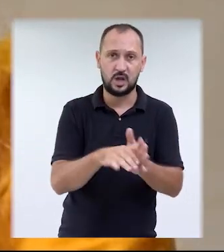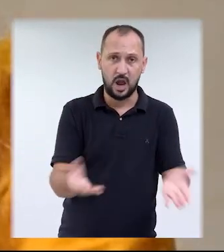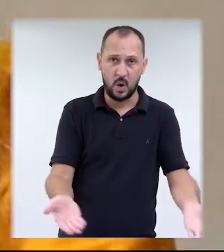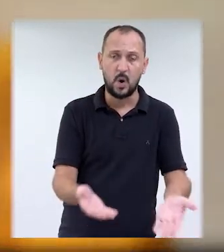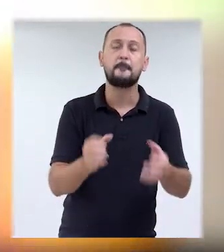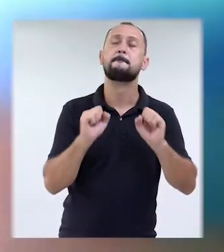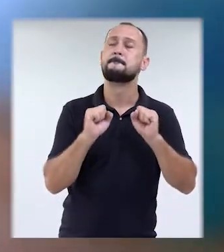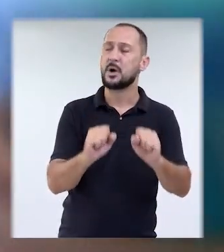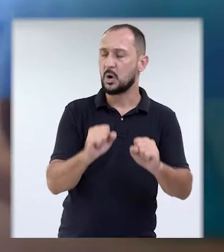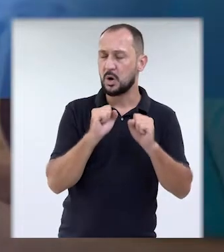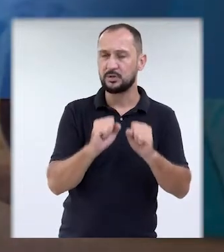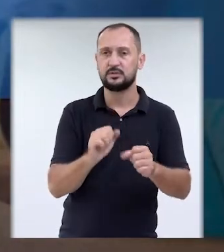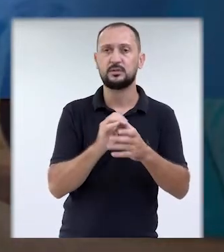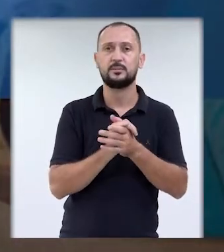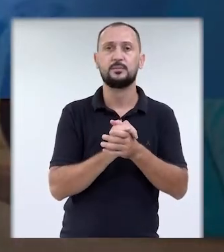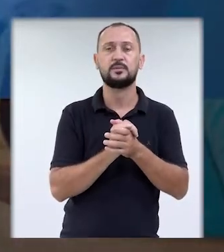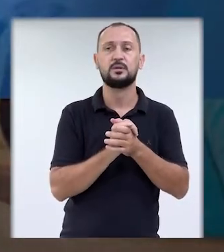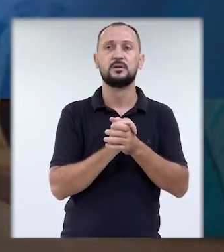porque a gente